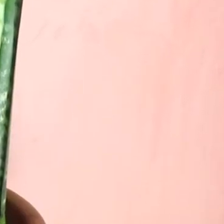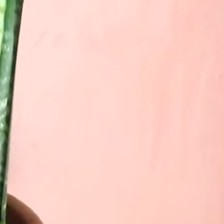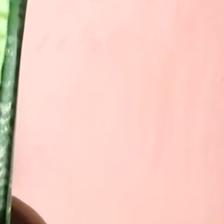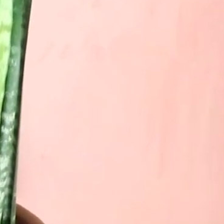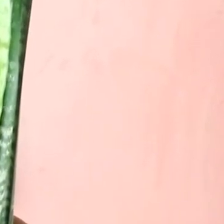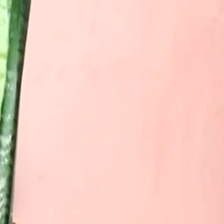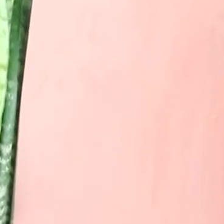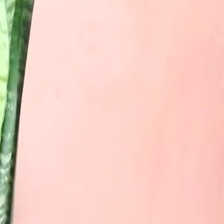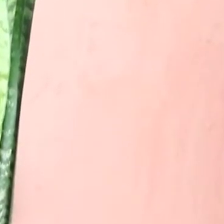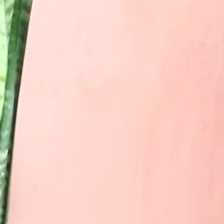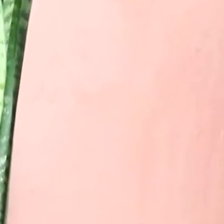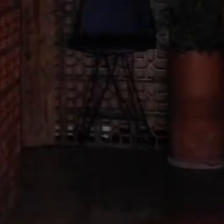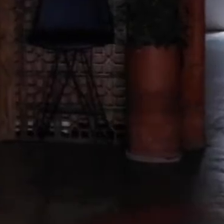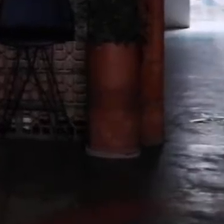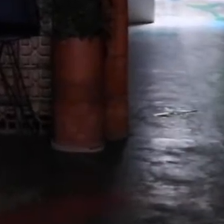Gostosa.